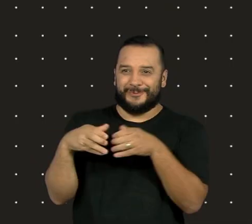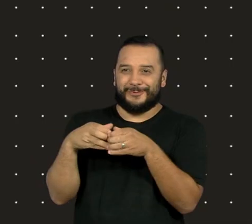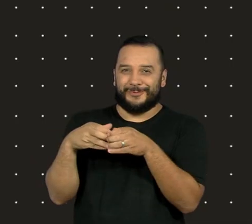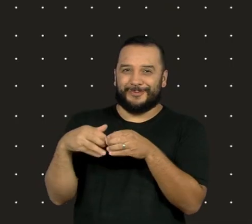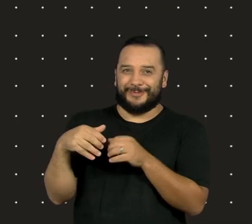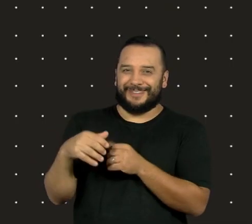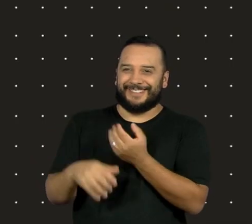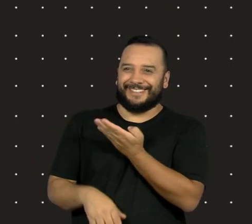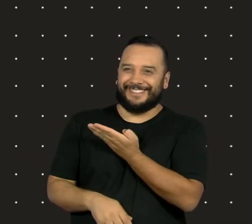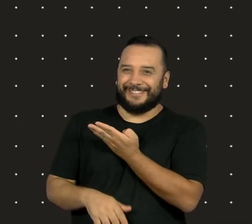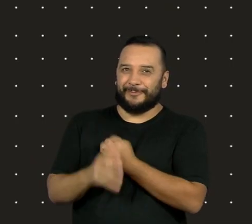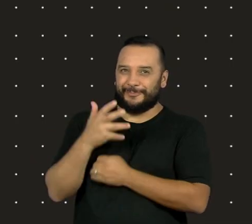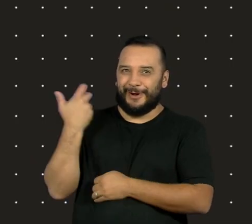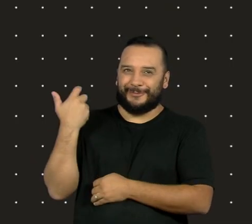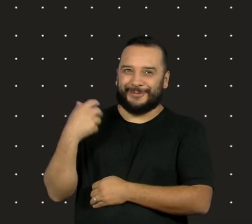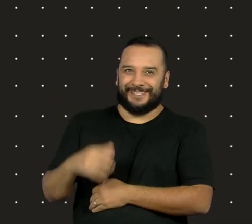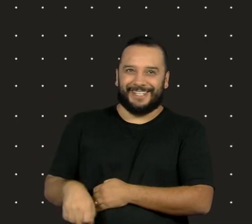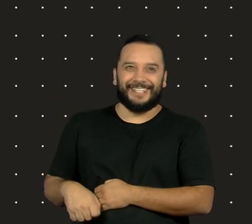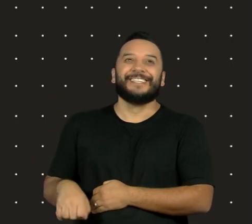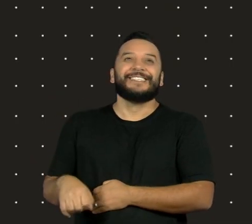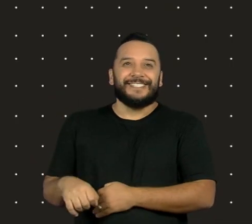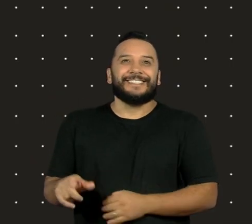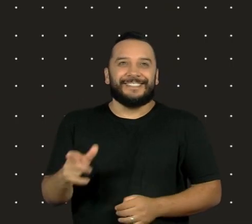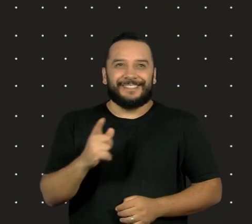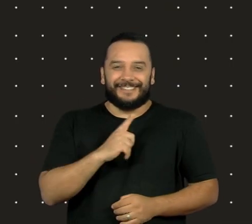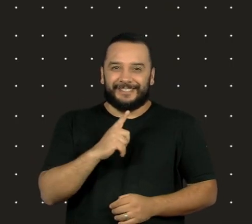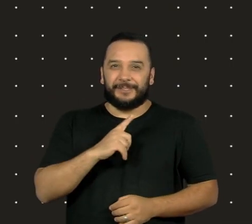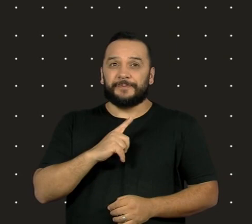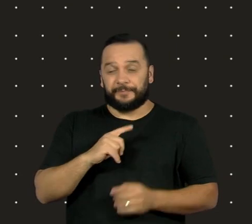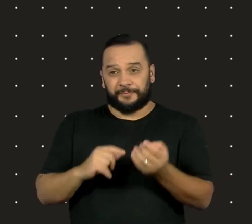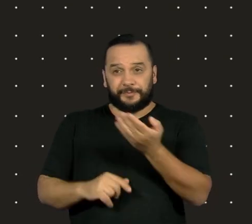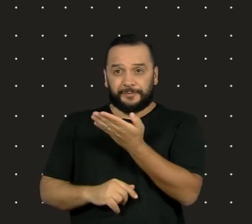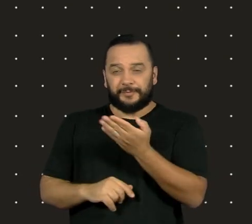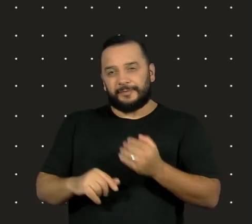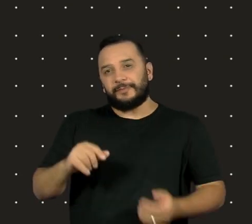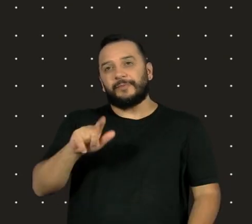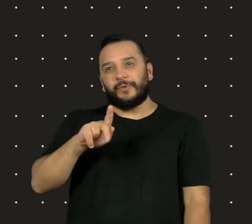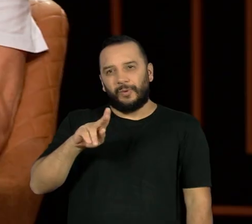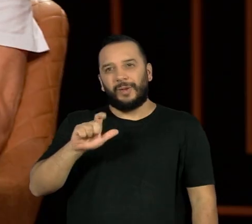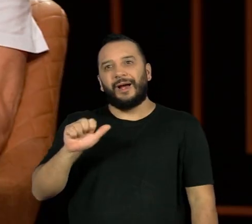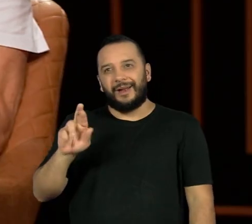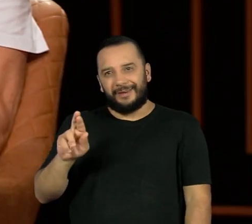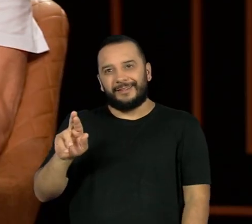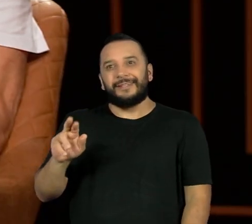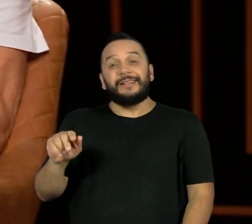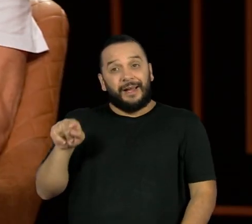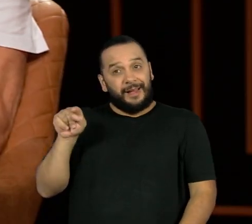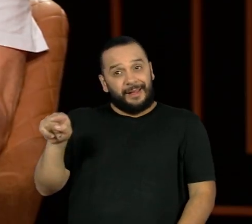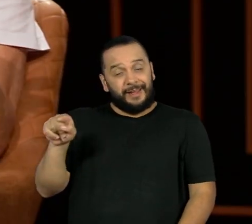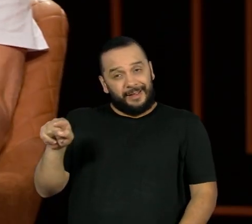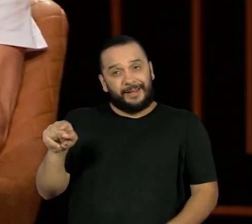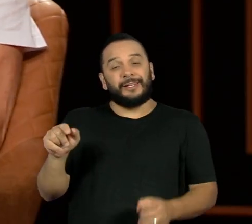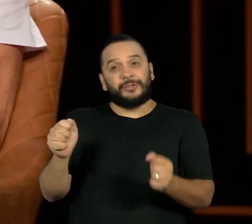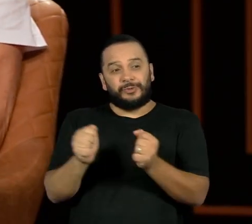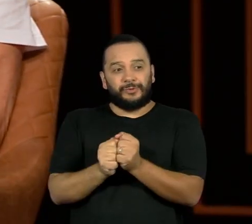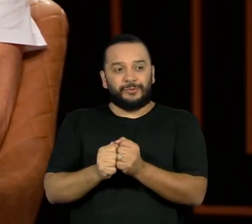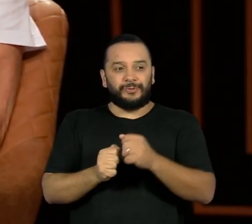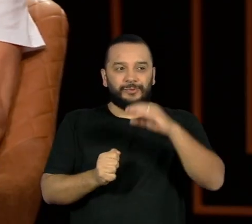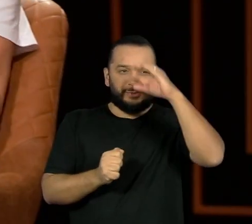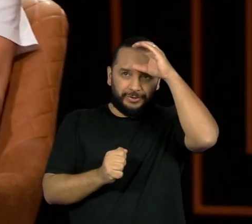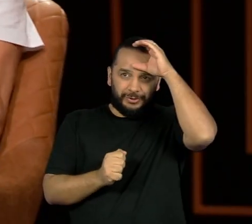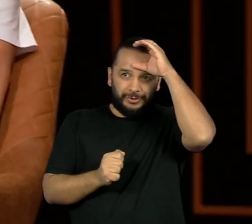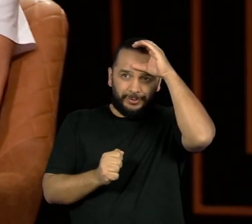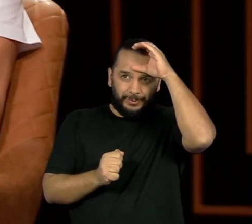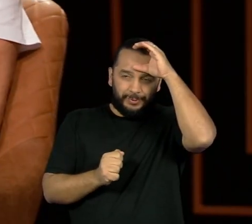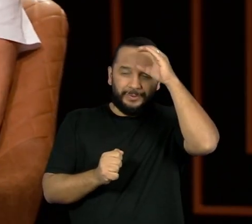Goulart. Eu brincava sempre com a Anissete, que ela e meu tio eram almas gêmeas, né, de companheiros,